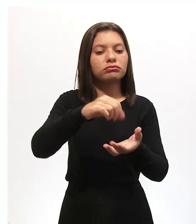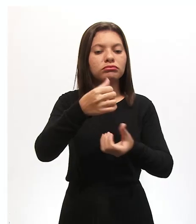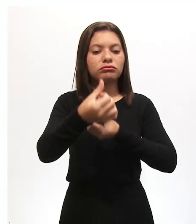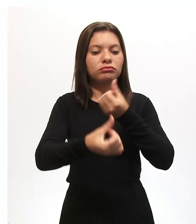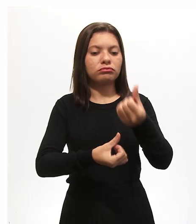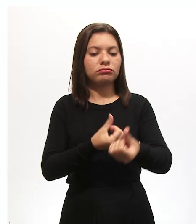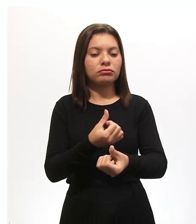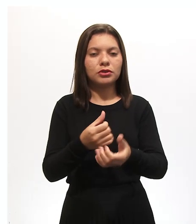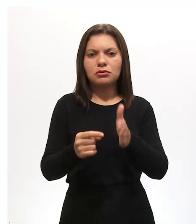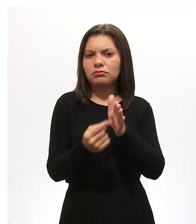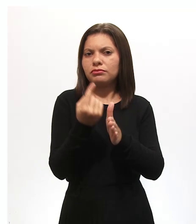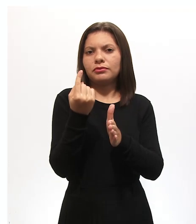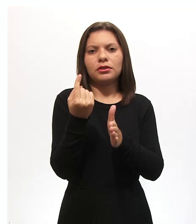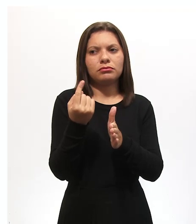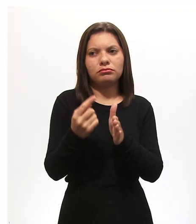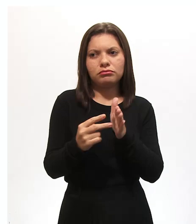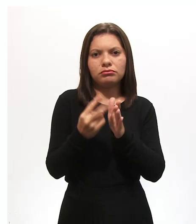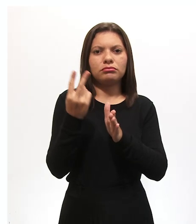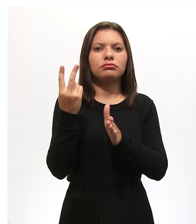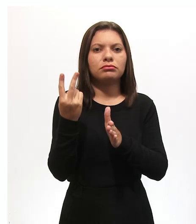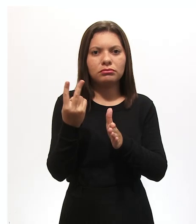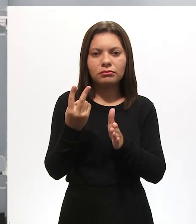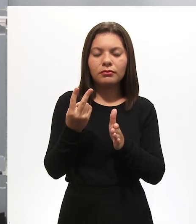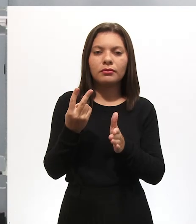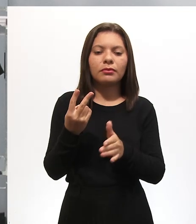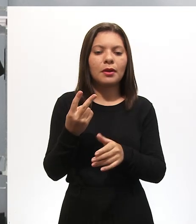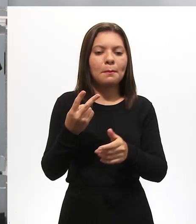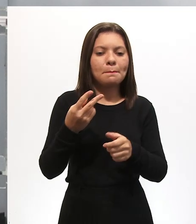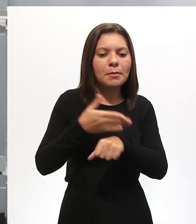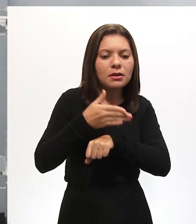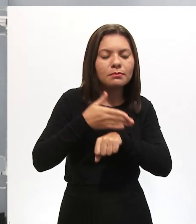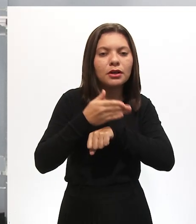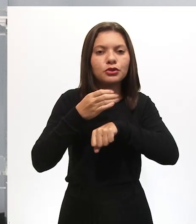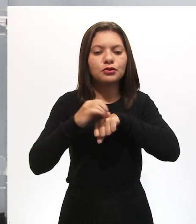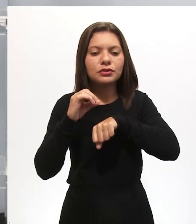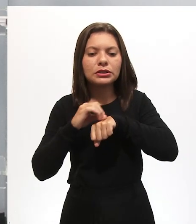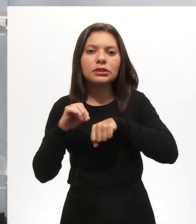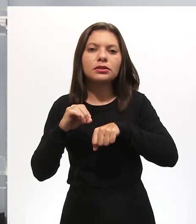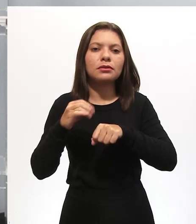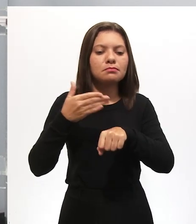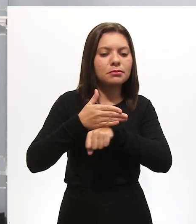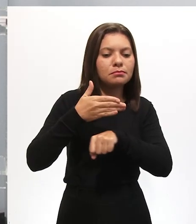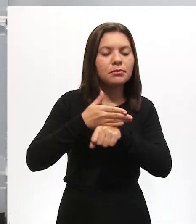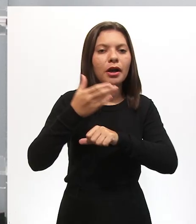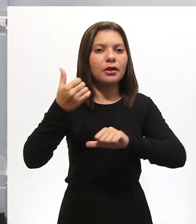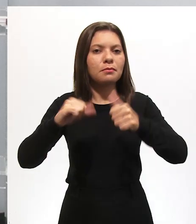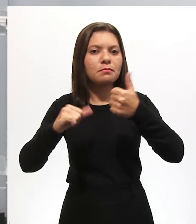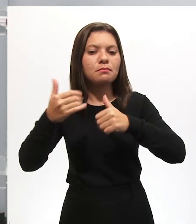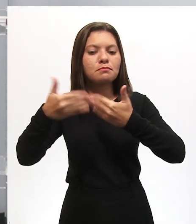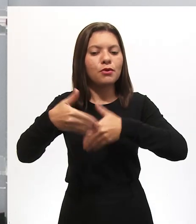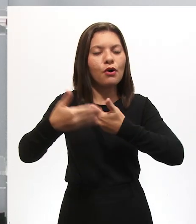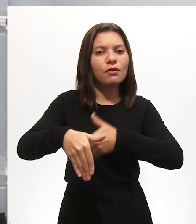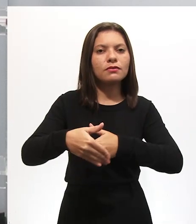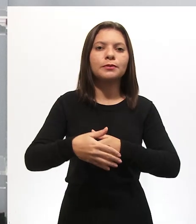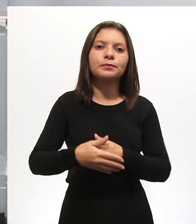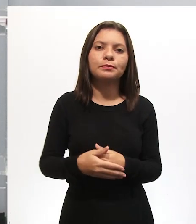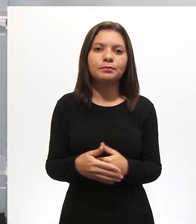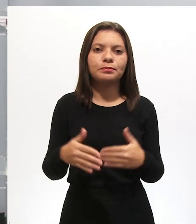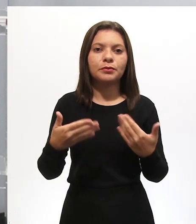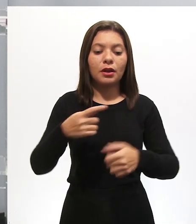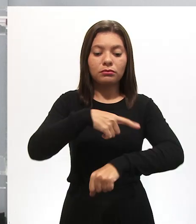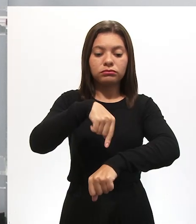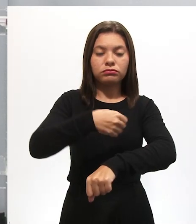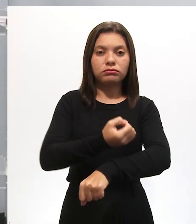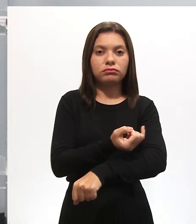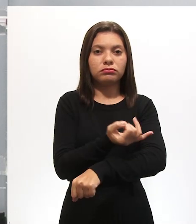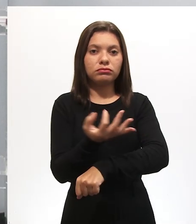semestre para oficinas e avaliações. Então, parte da composição dessa carga horária do ensino